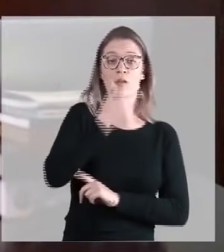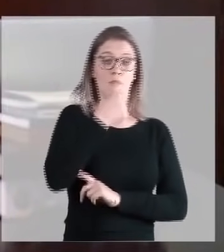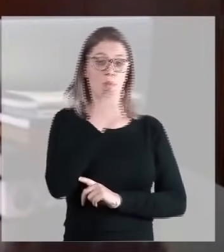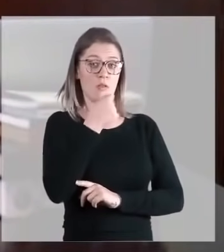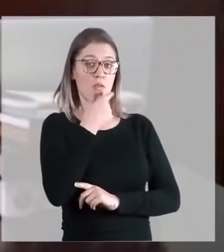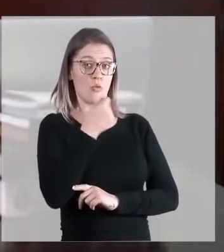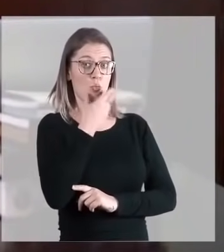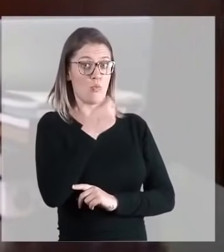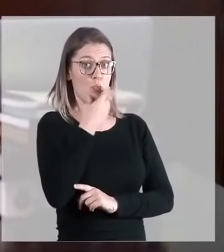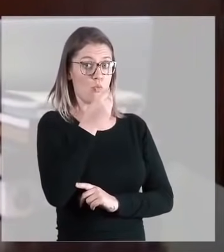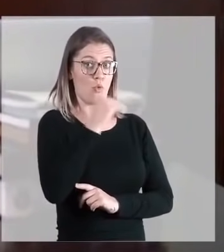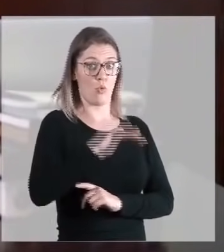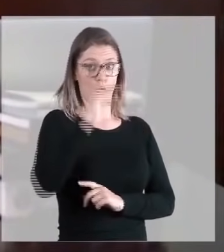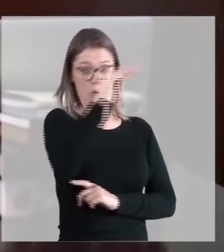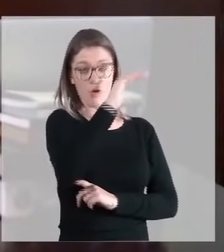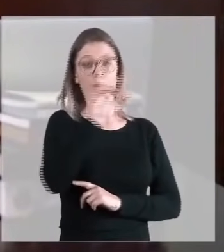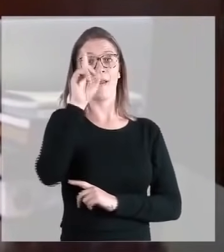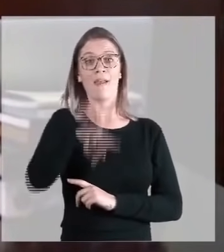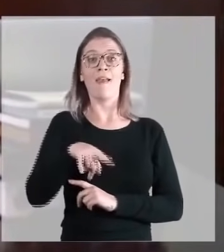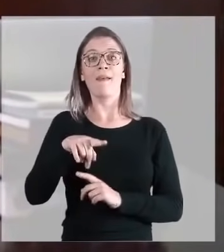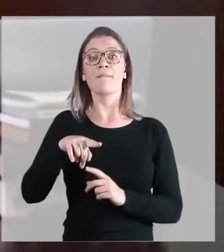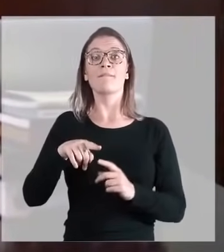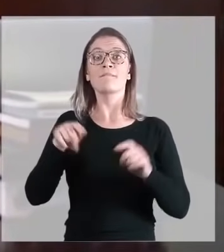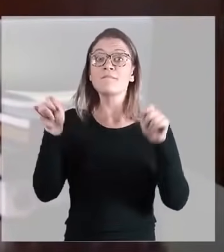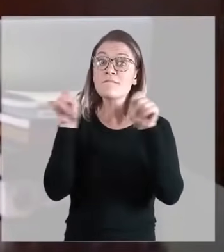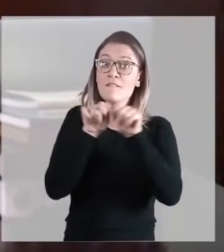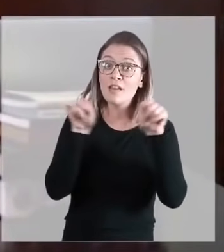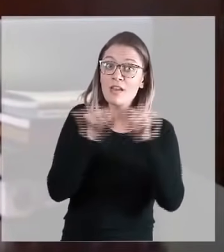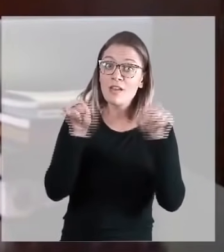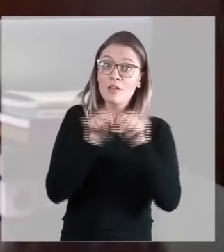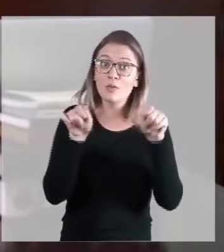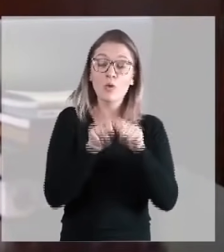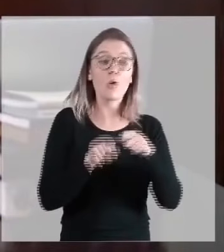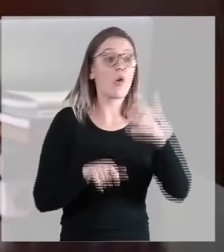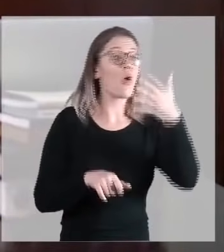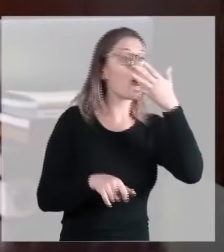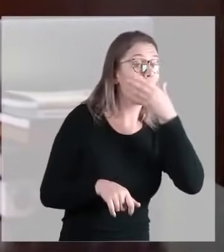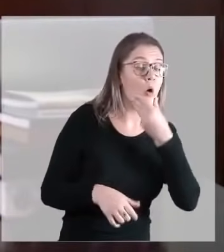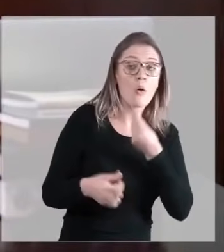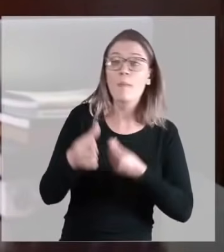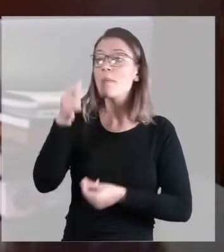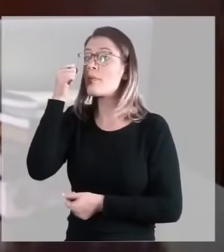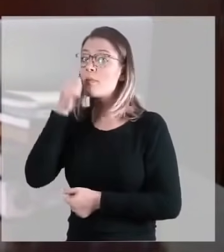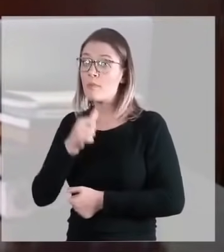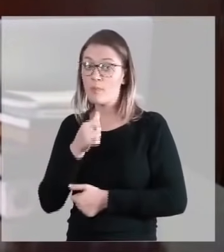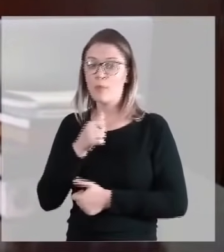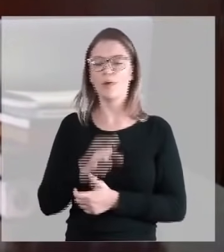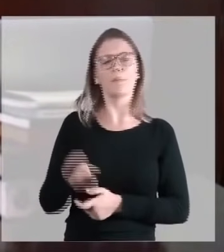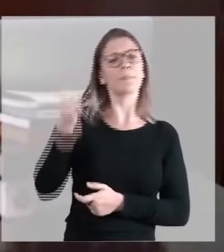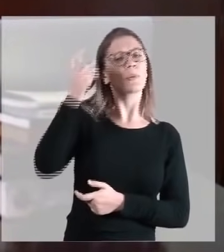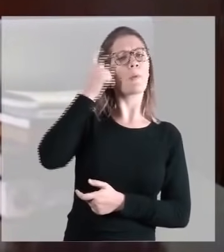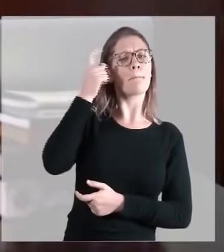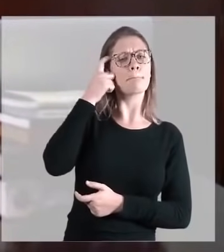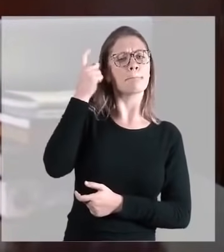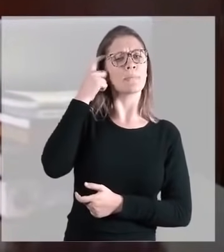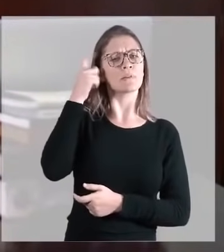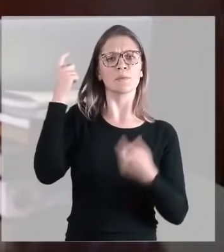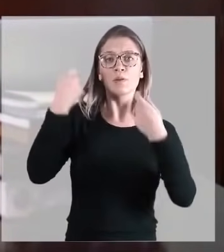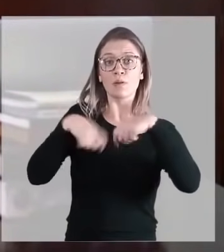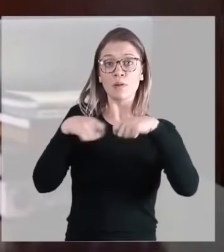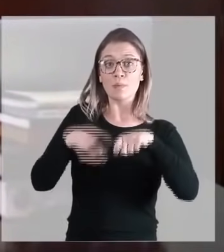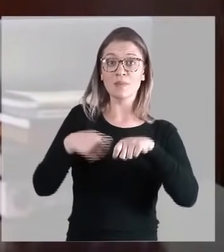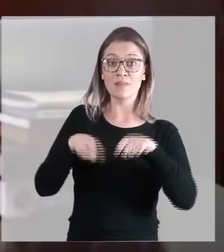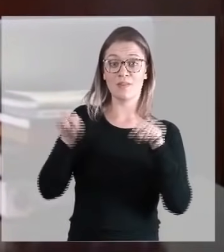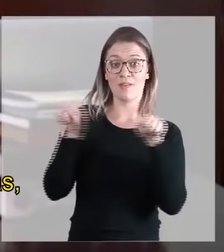homens, são fabricados para se tornarem homens ou mulheres. E esse pensamento, que deveria